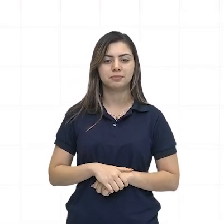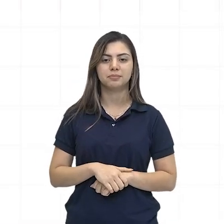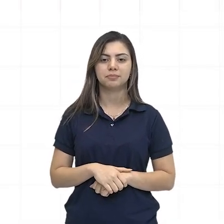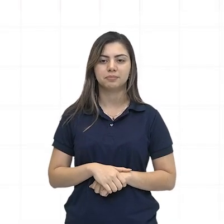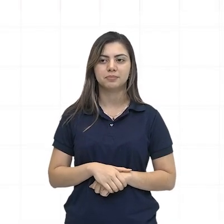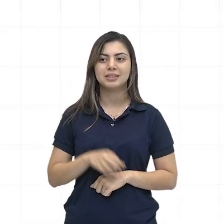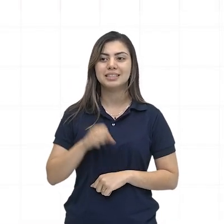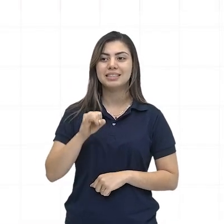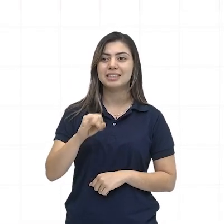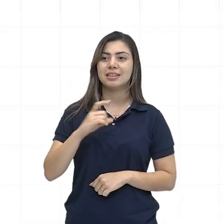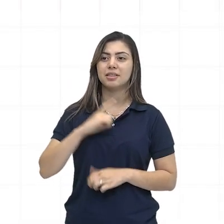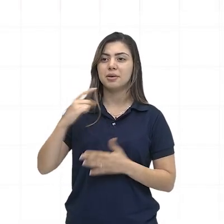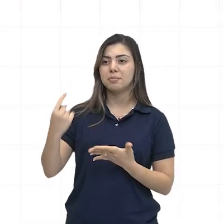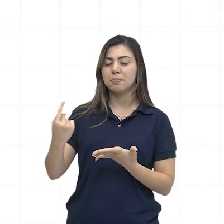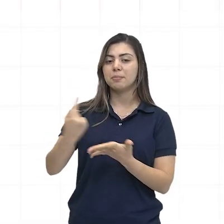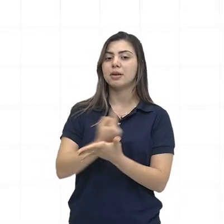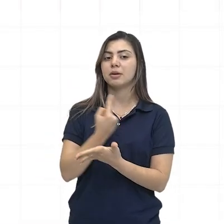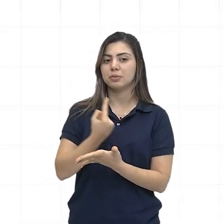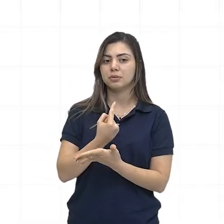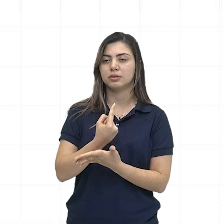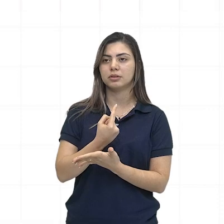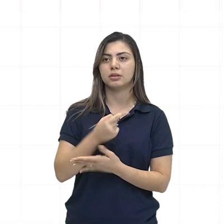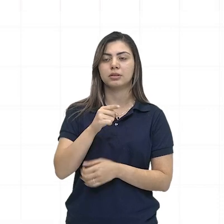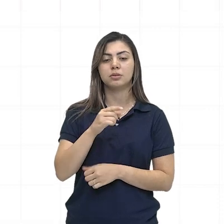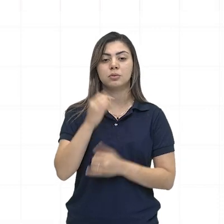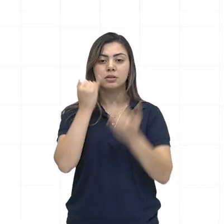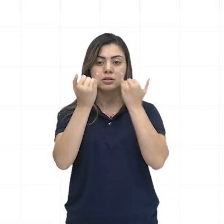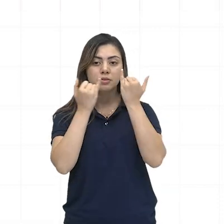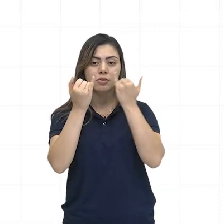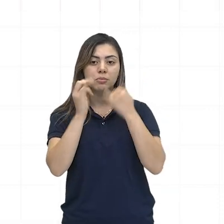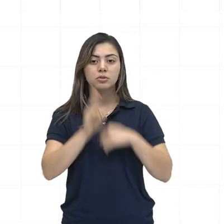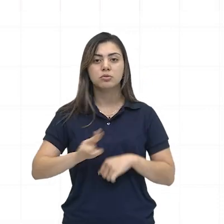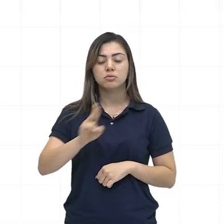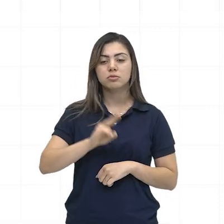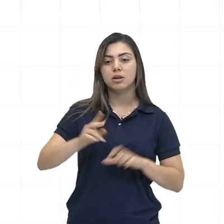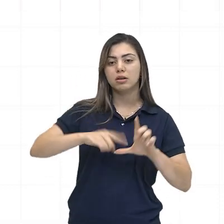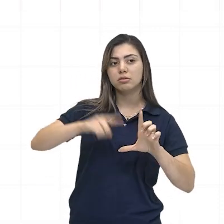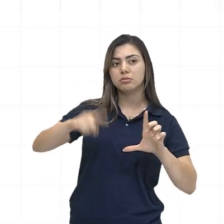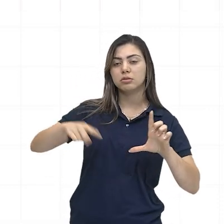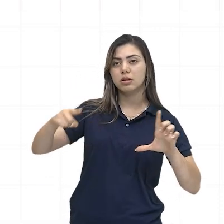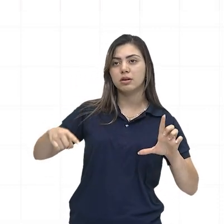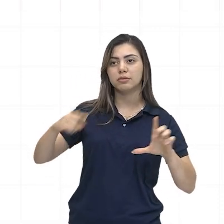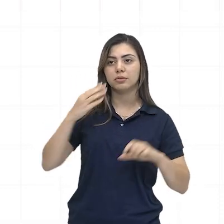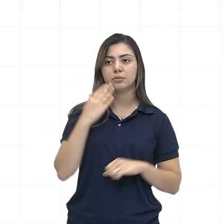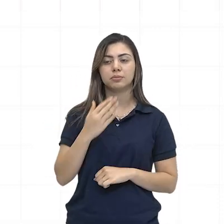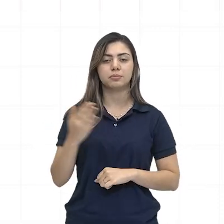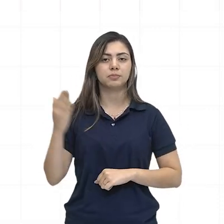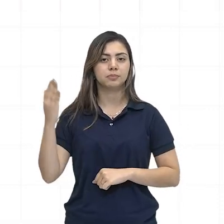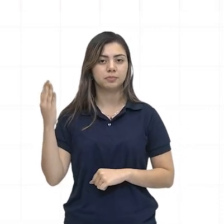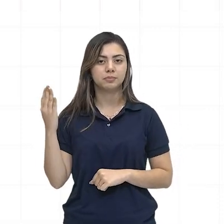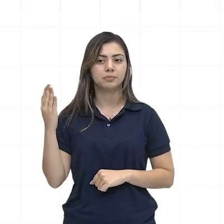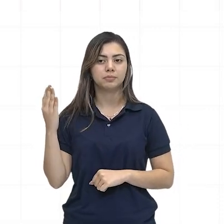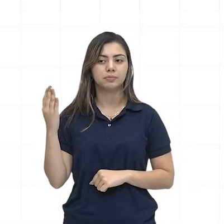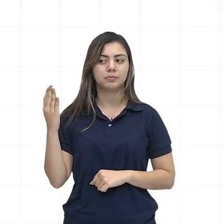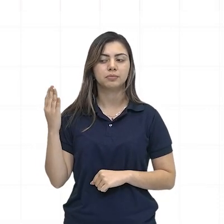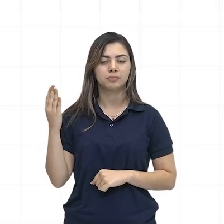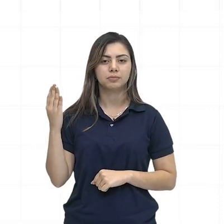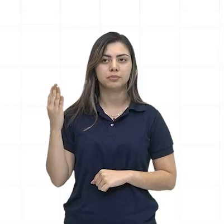fôssemos perguntado, com base nas informações do gráfico dado, olha só.